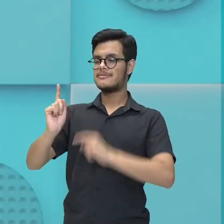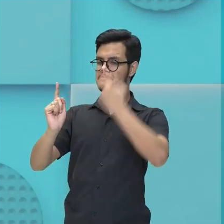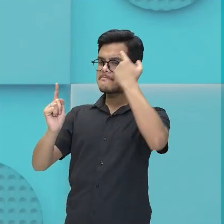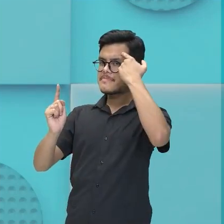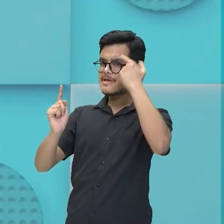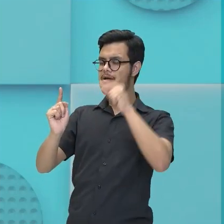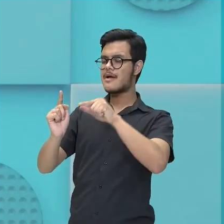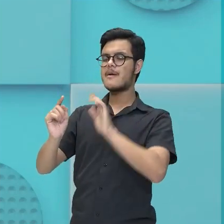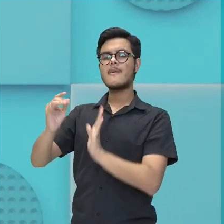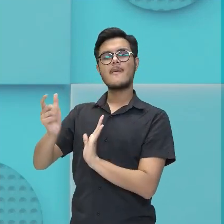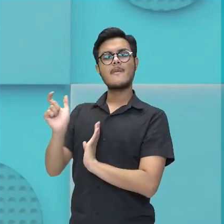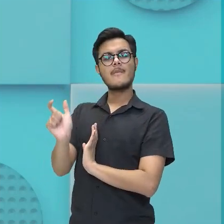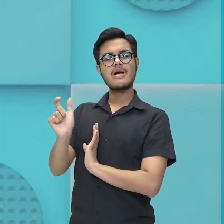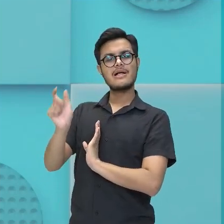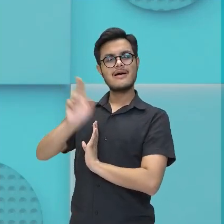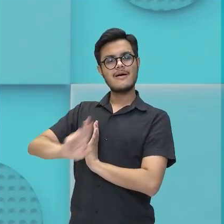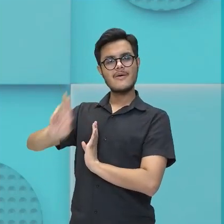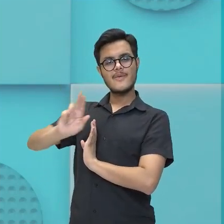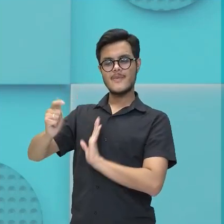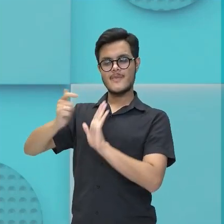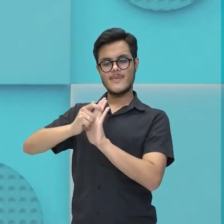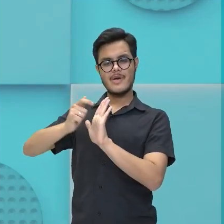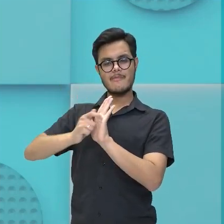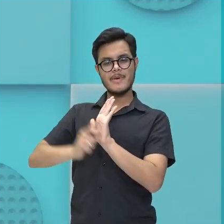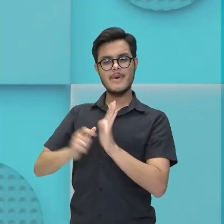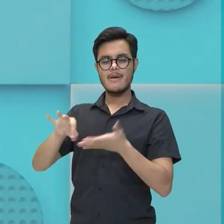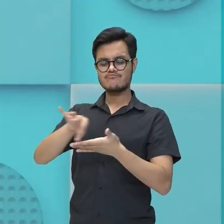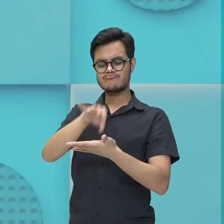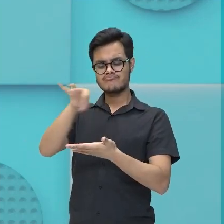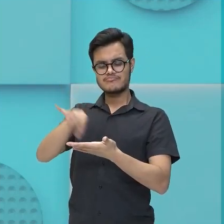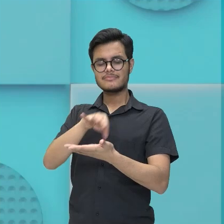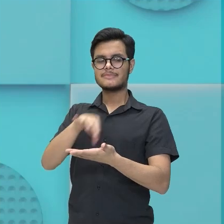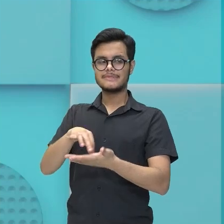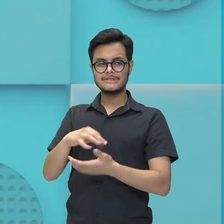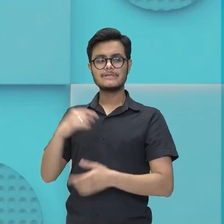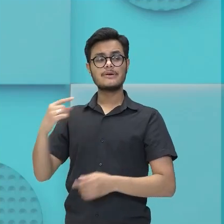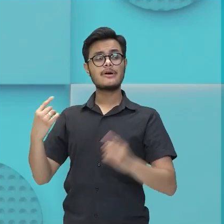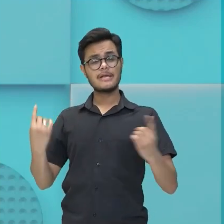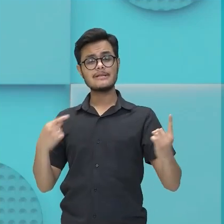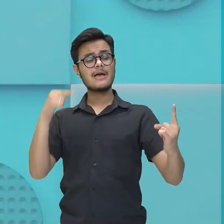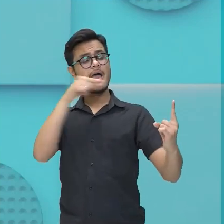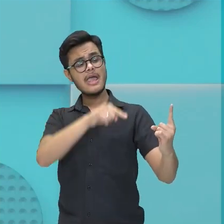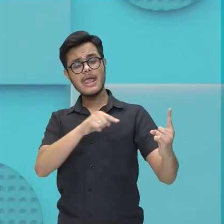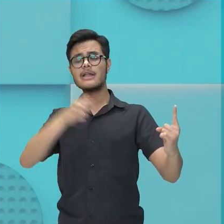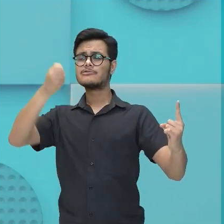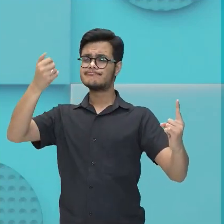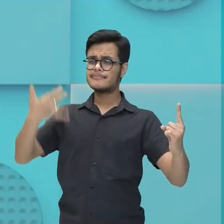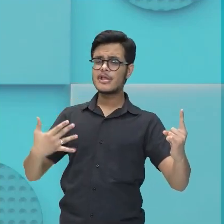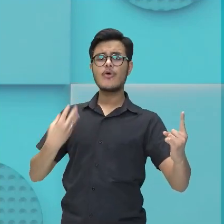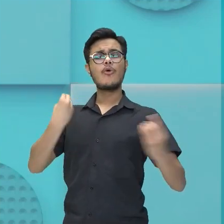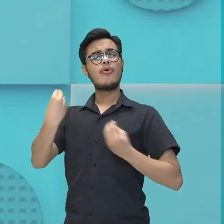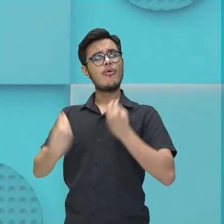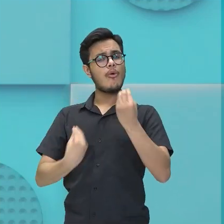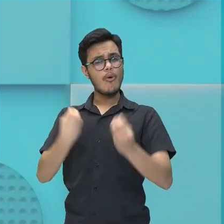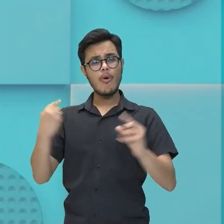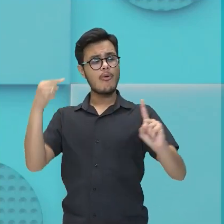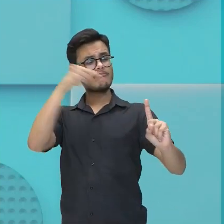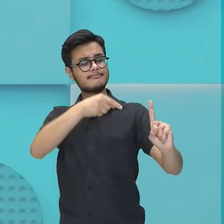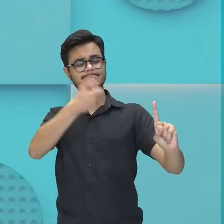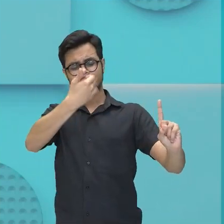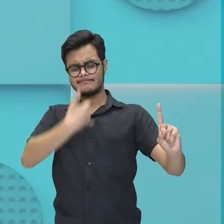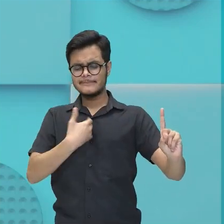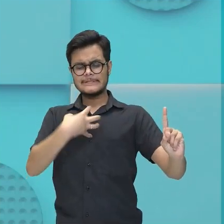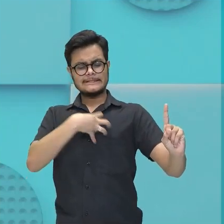mas com as palavras dele, ele coloca lá como o entrevistado disse. Ele disse que se